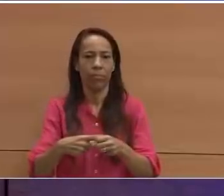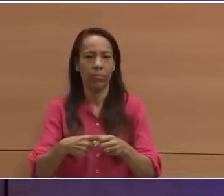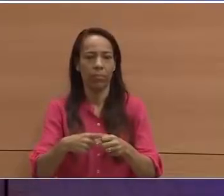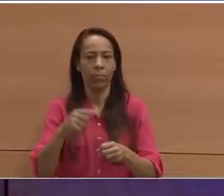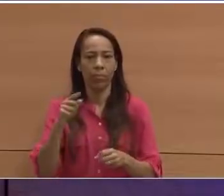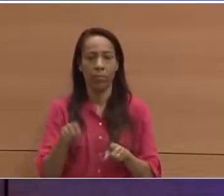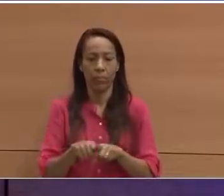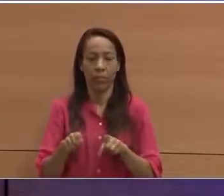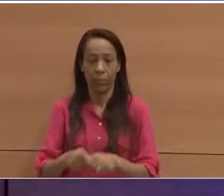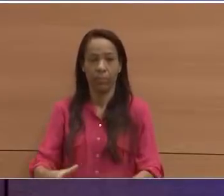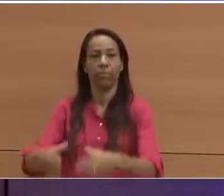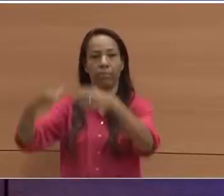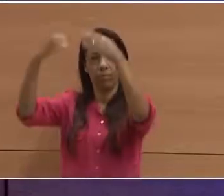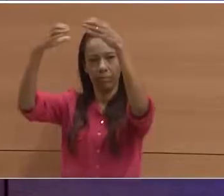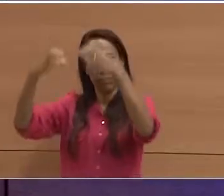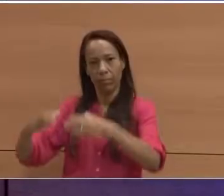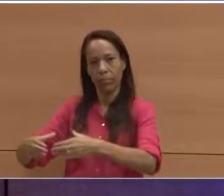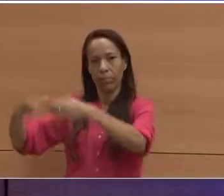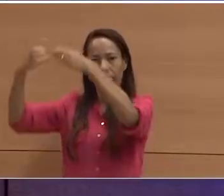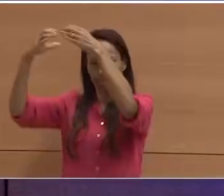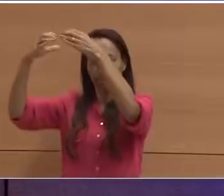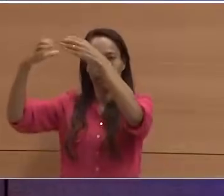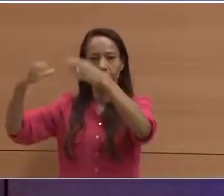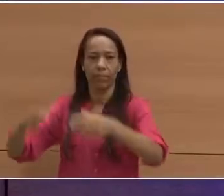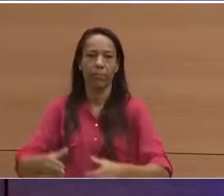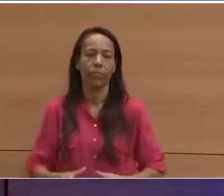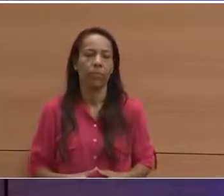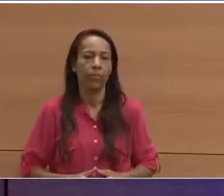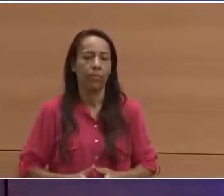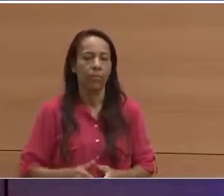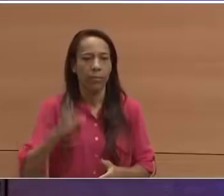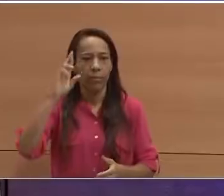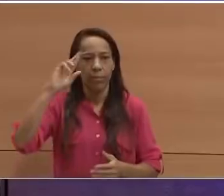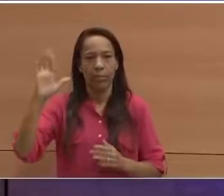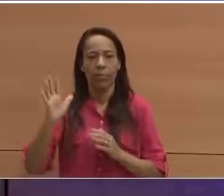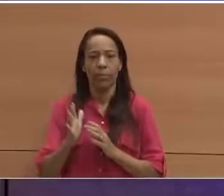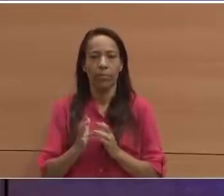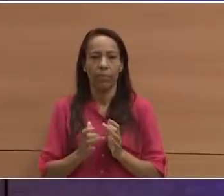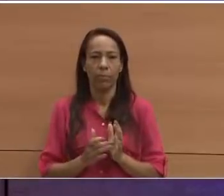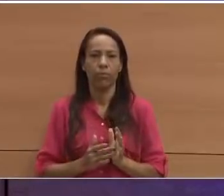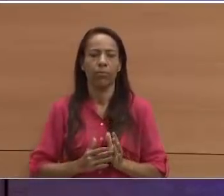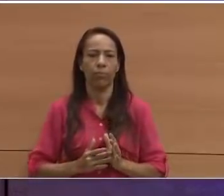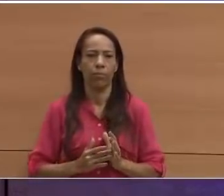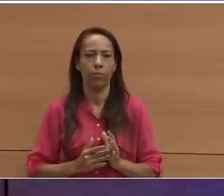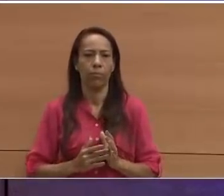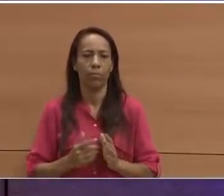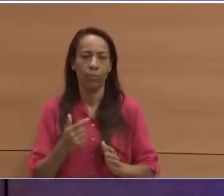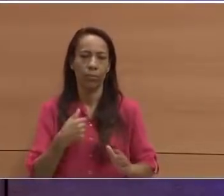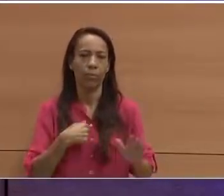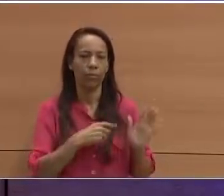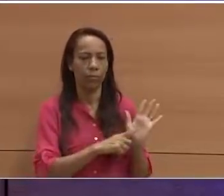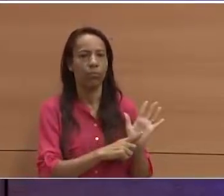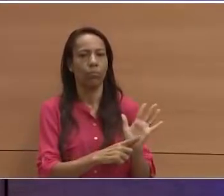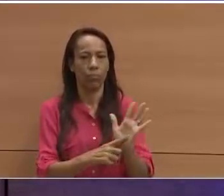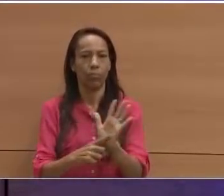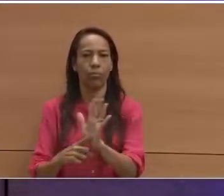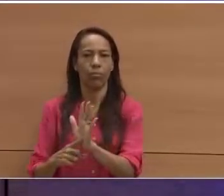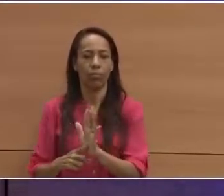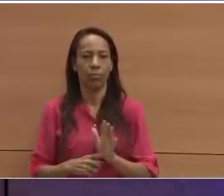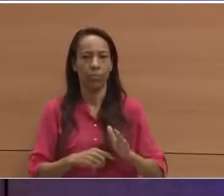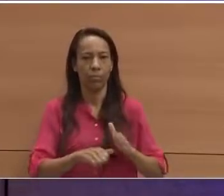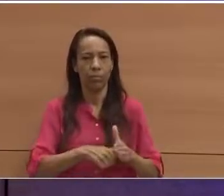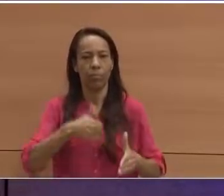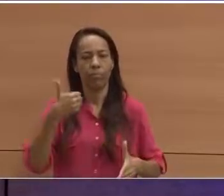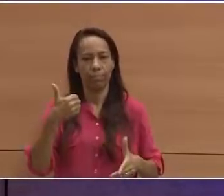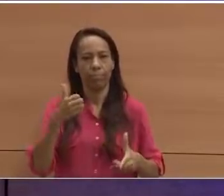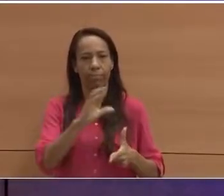ó Senhor Jesus, não sei se, acho que eu posso mostrar para você em 1 Coríntios 16, vocês conseguem